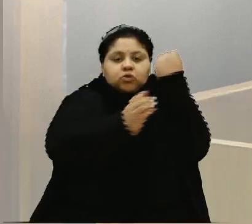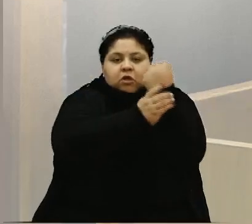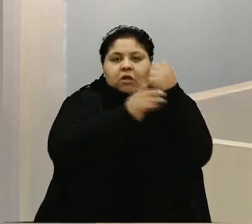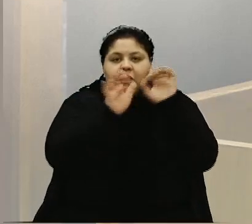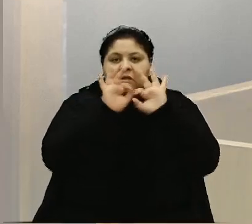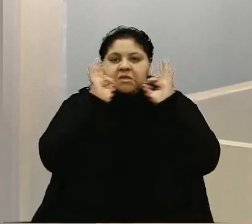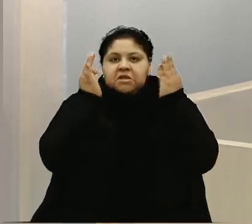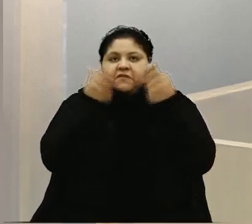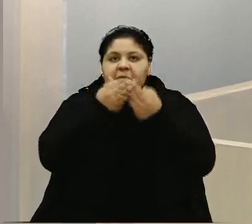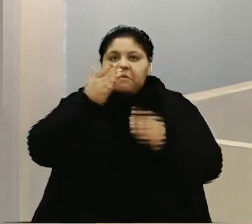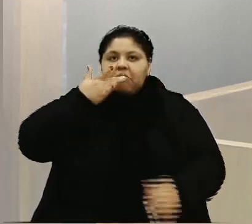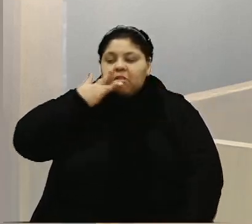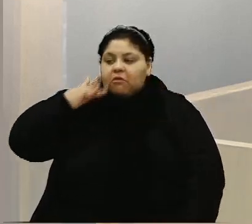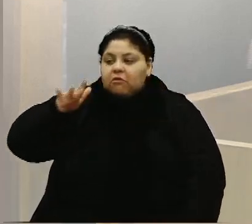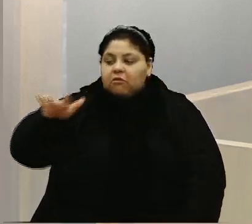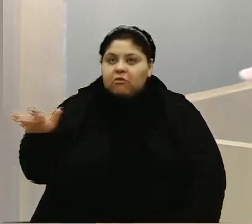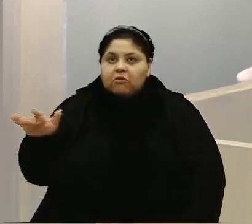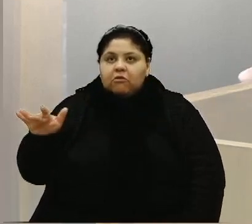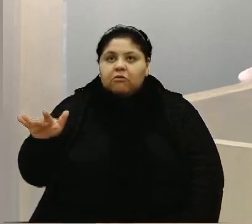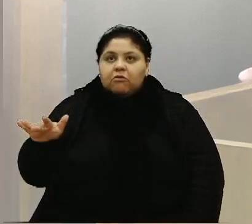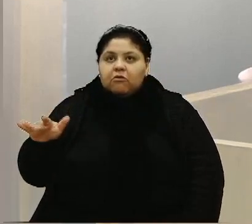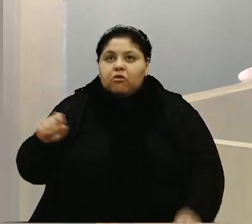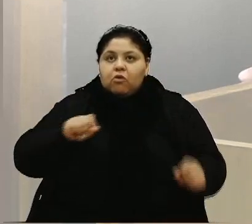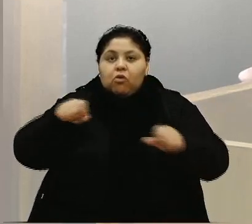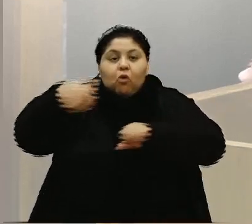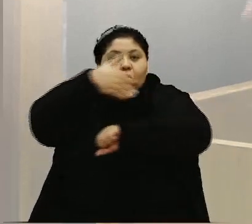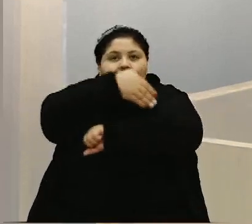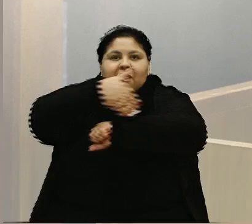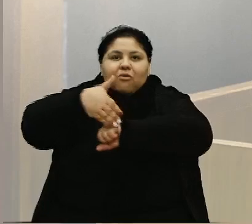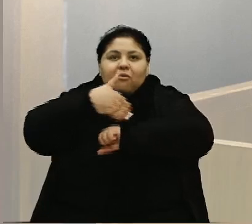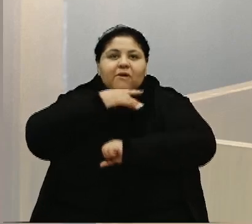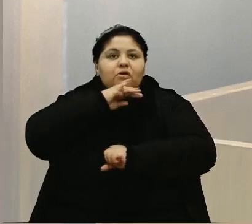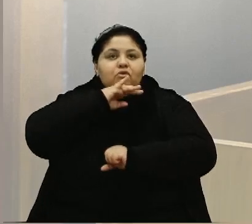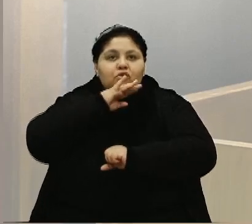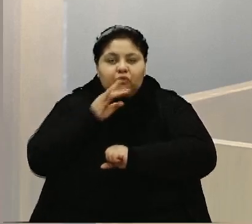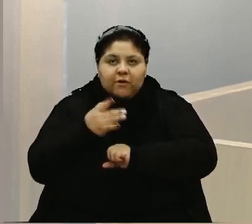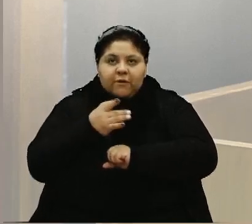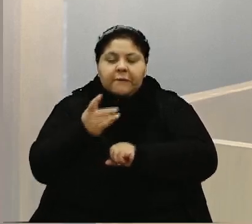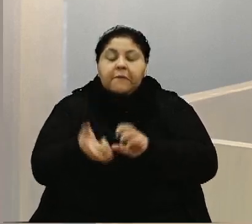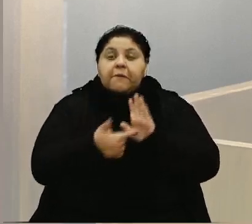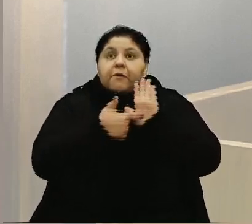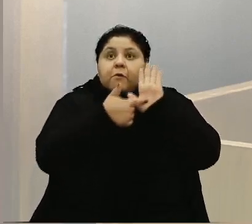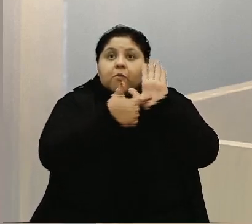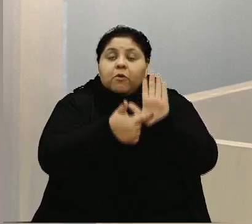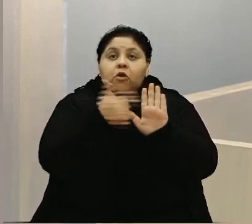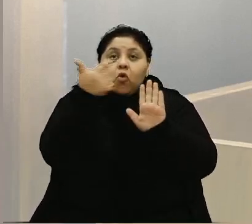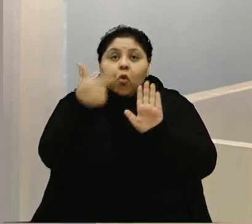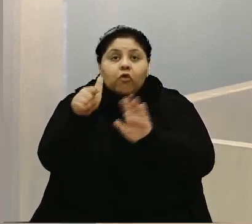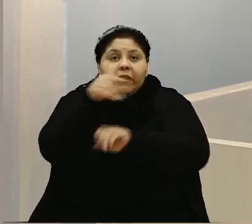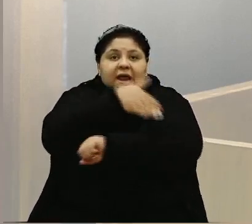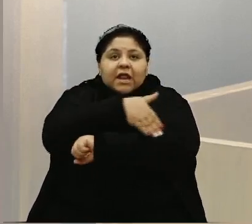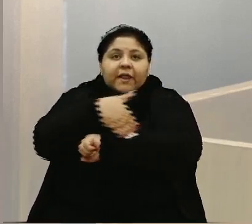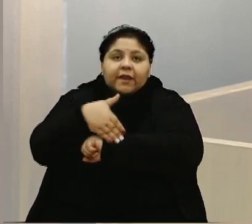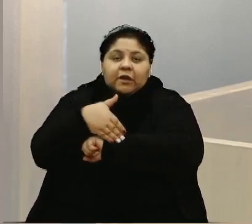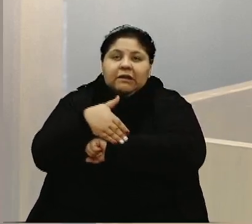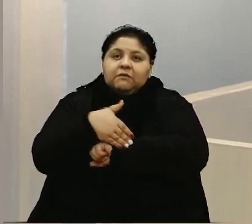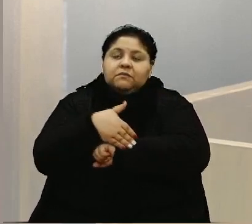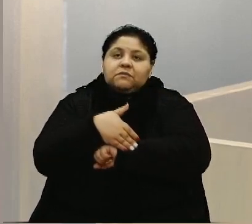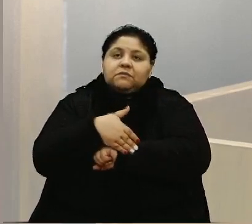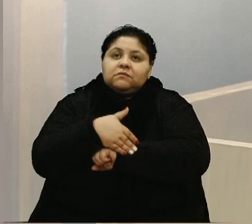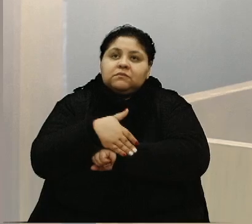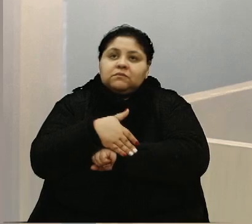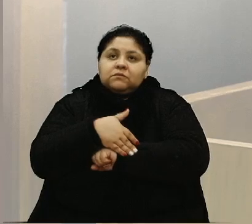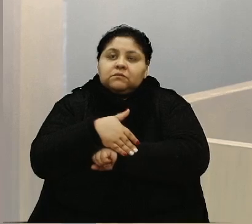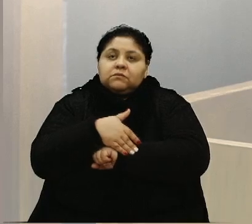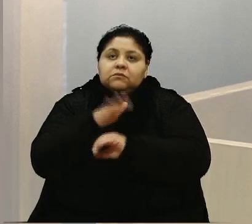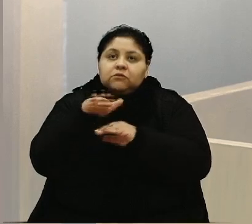das crianças, com as condições da rua nesse estado. Quero mostrar outra rua aqui, que está